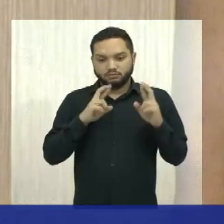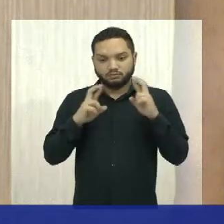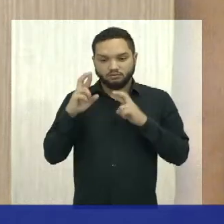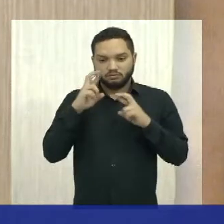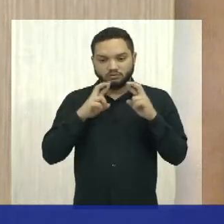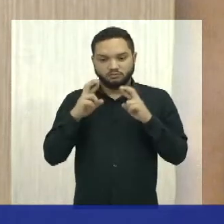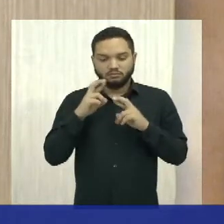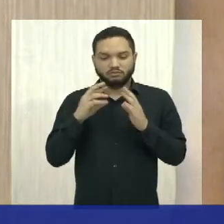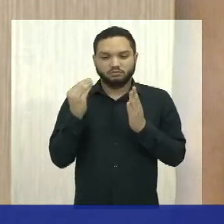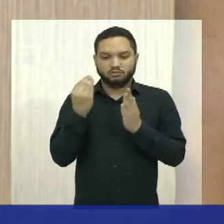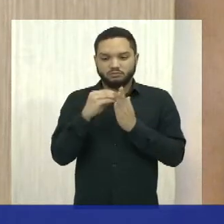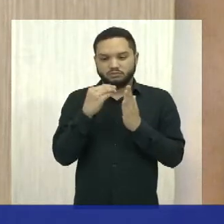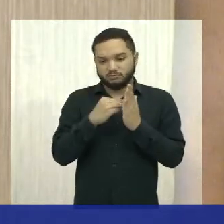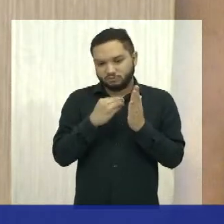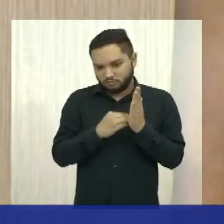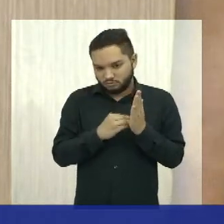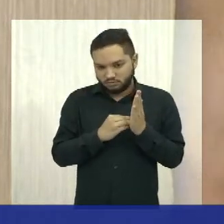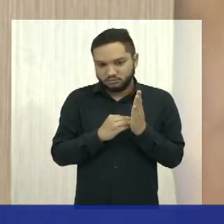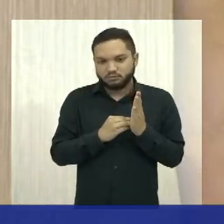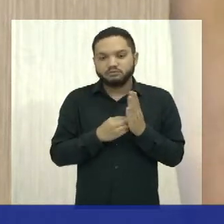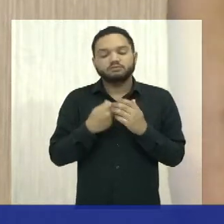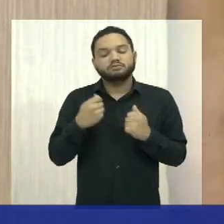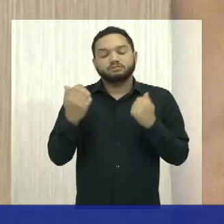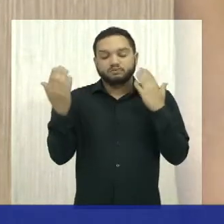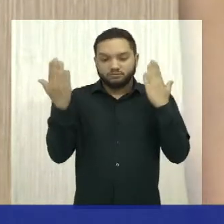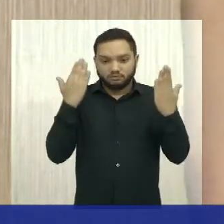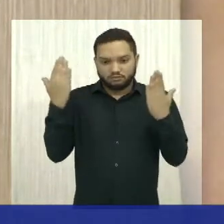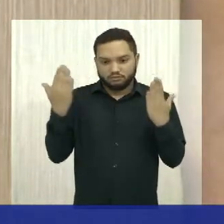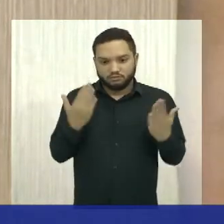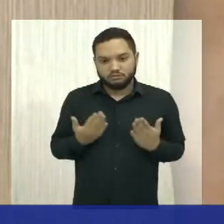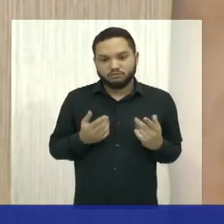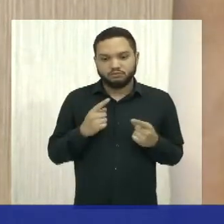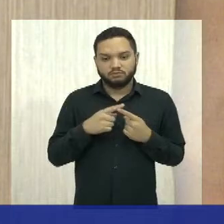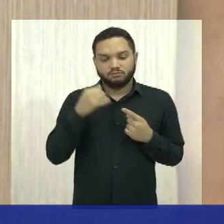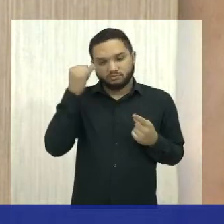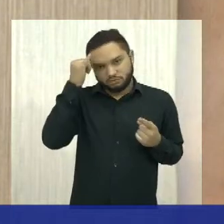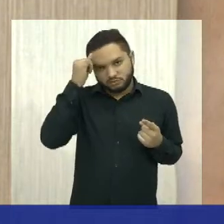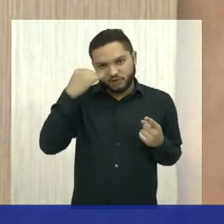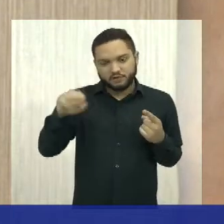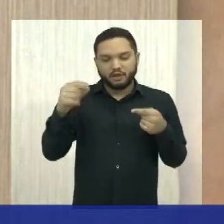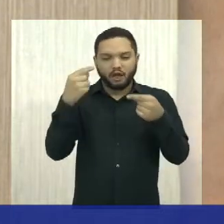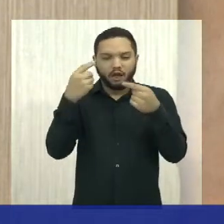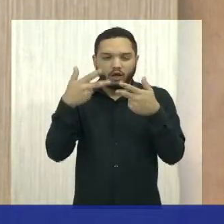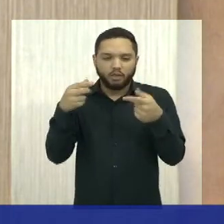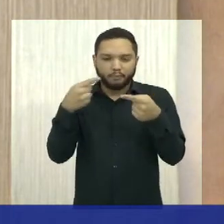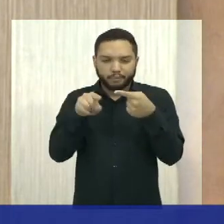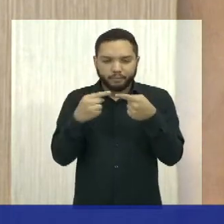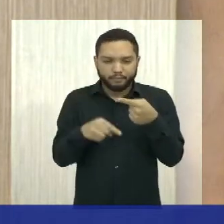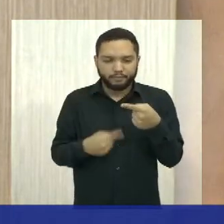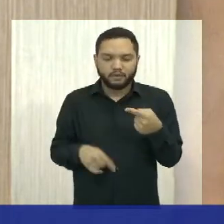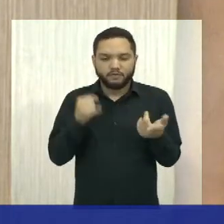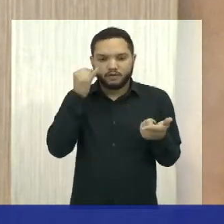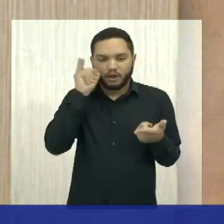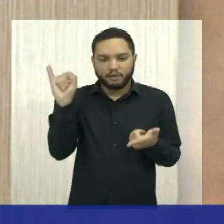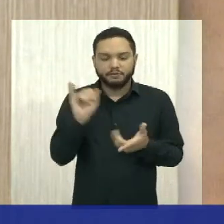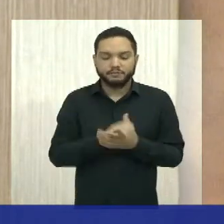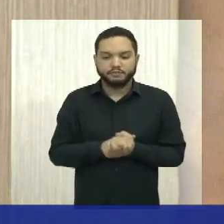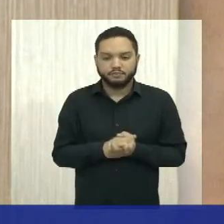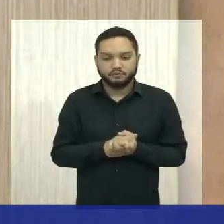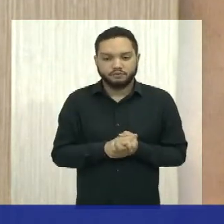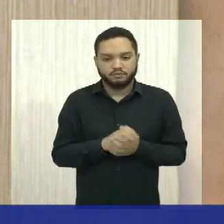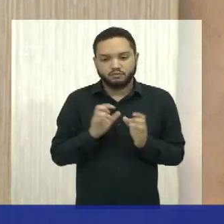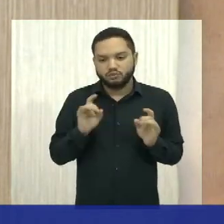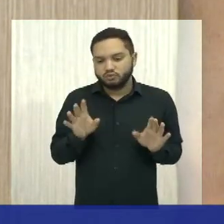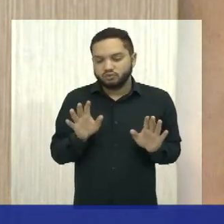novas inserções. Então, isso aí a gente tem que analisar para evitar que haja uma incompatibilidade, né? Então, era